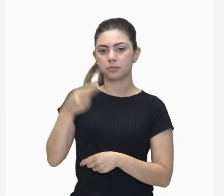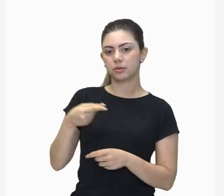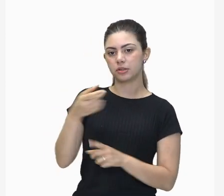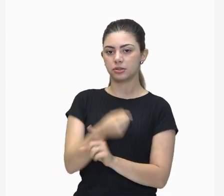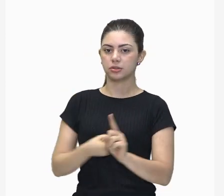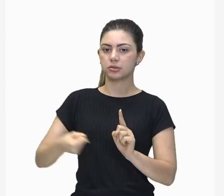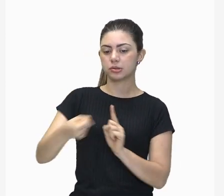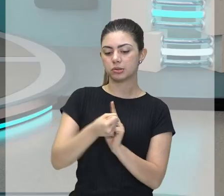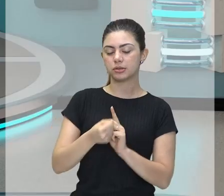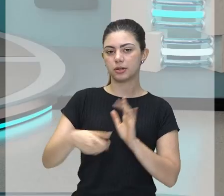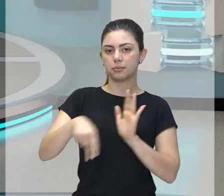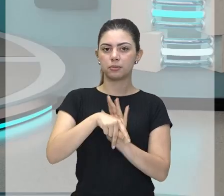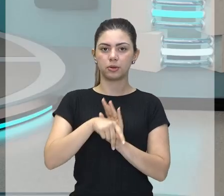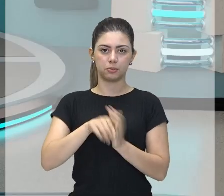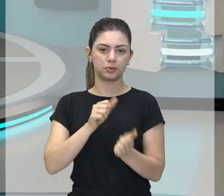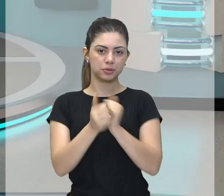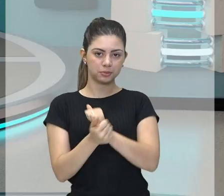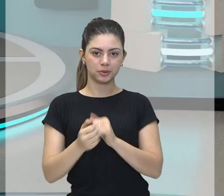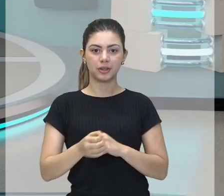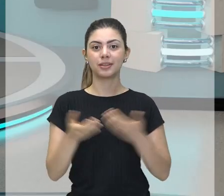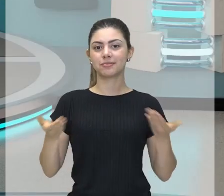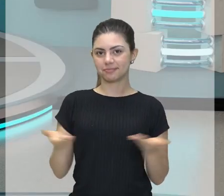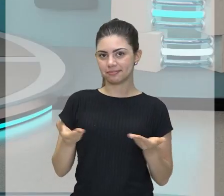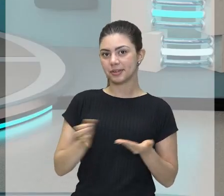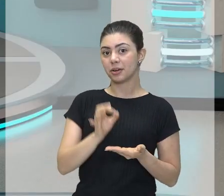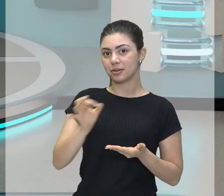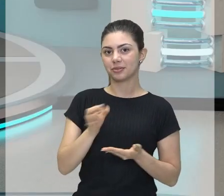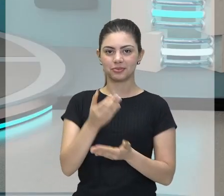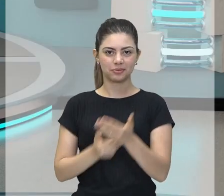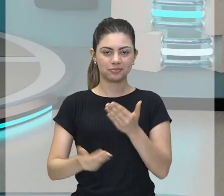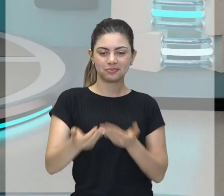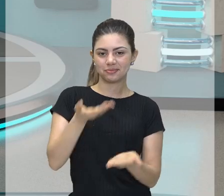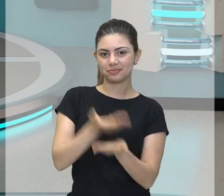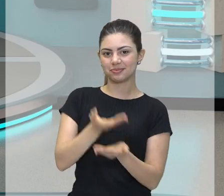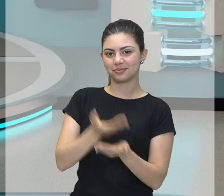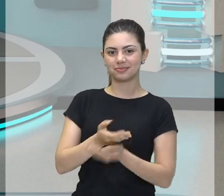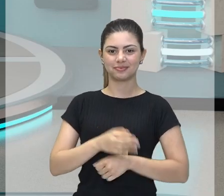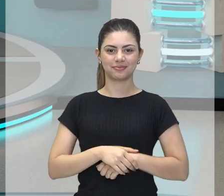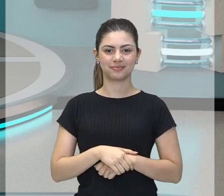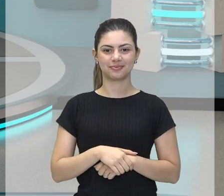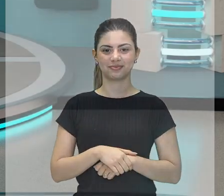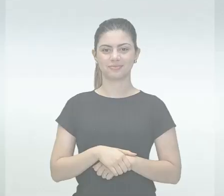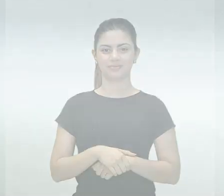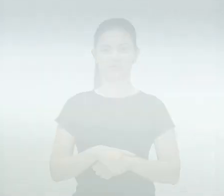social dos esportes. Vamos lá, vamos comigo aprender aí um pouco mais.